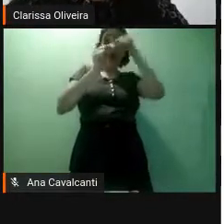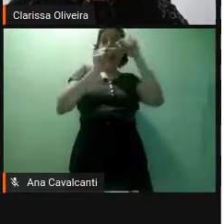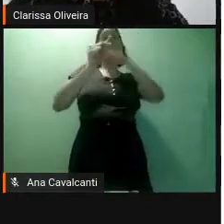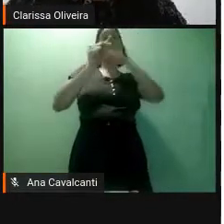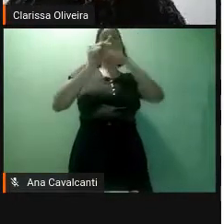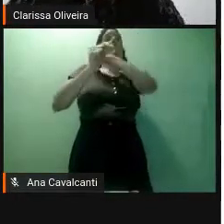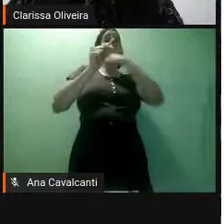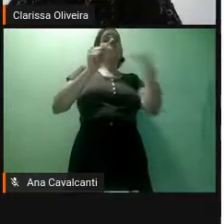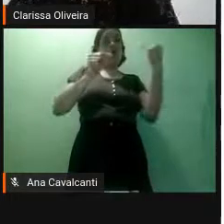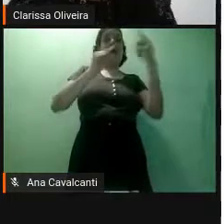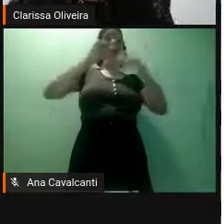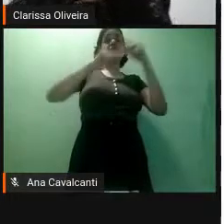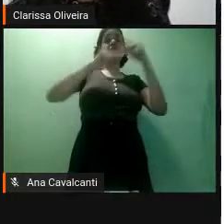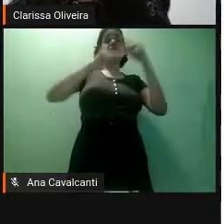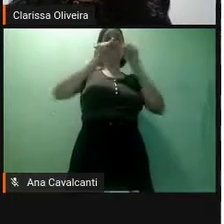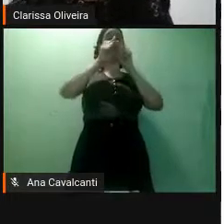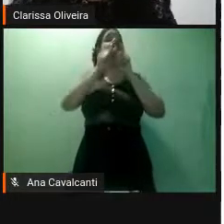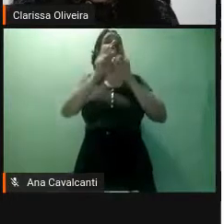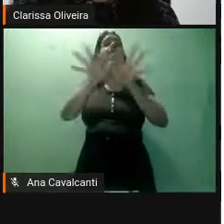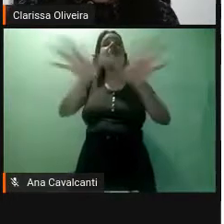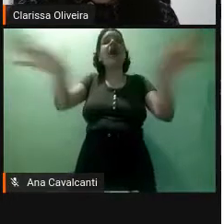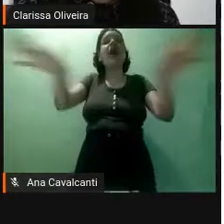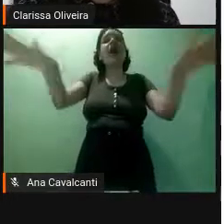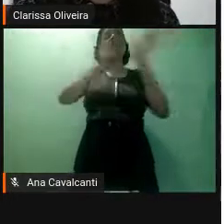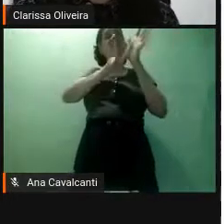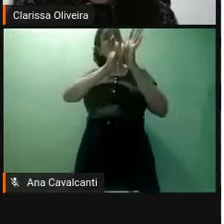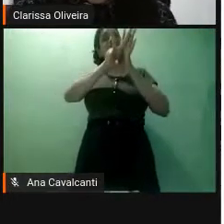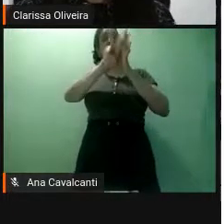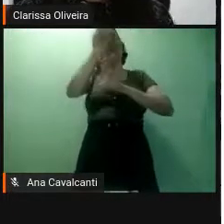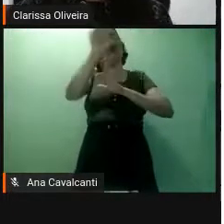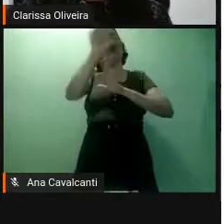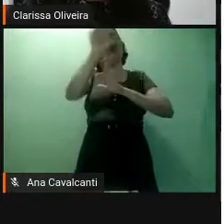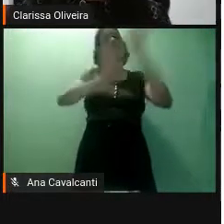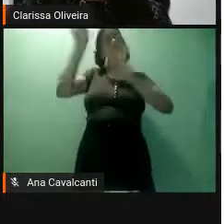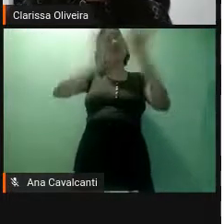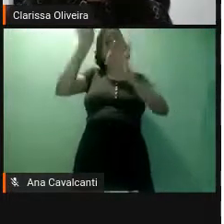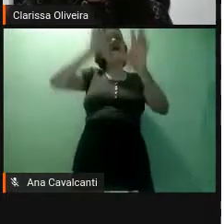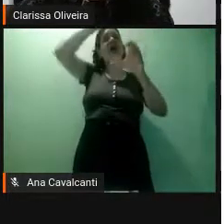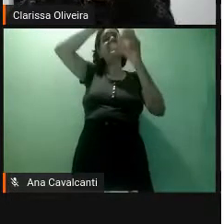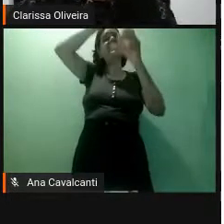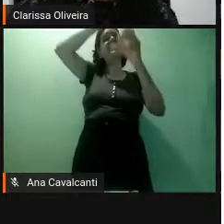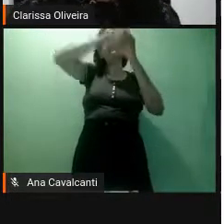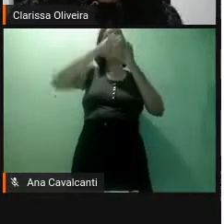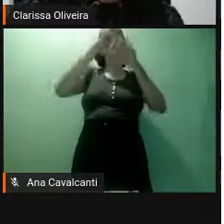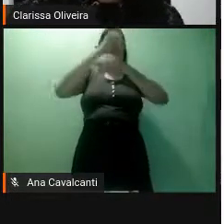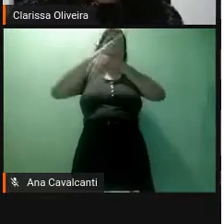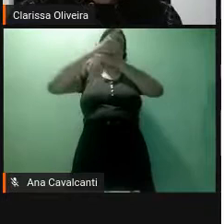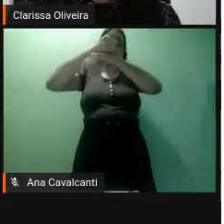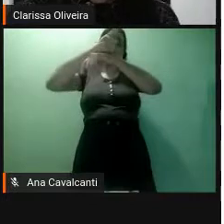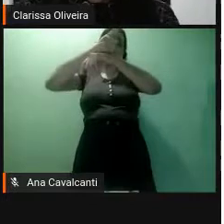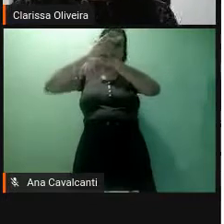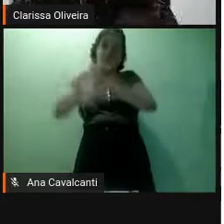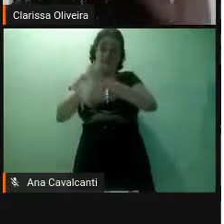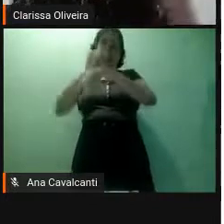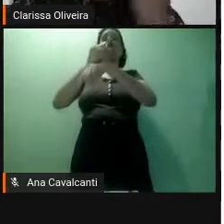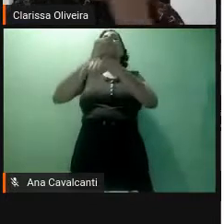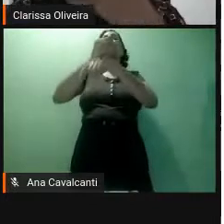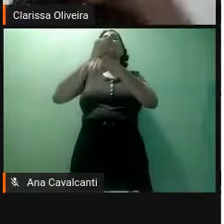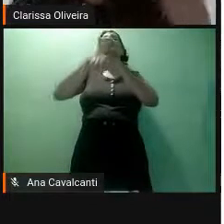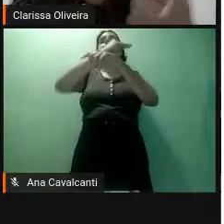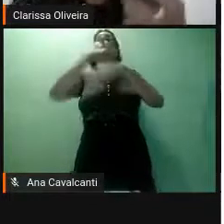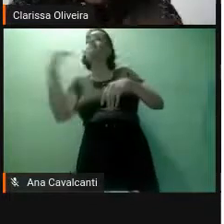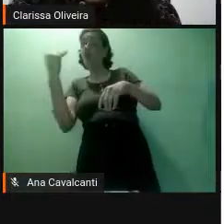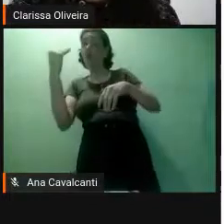poder liberar os milhares de vírus que estavam sendo reproduzidos ali dentro das nossas células. Com a morte celular do